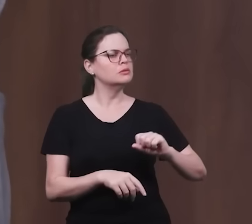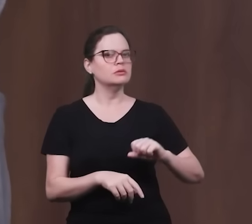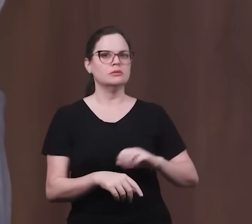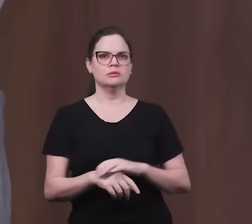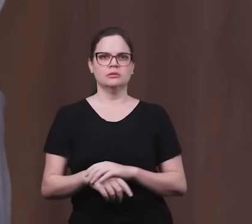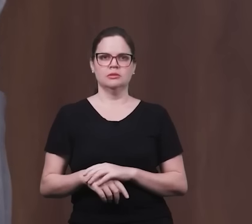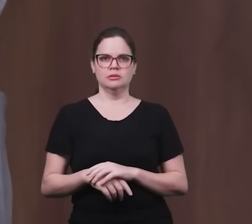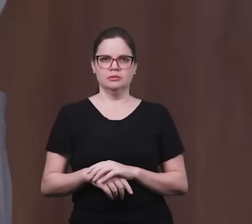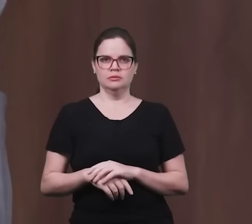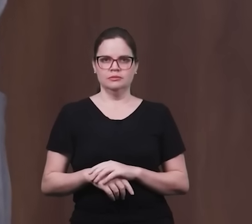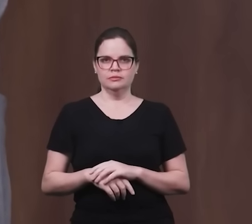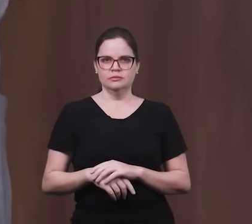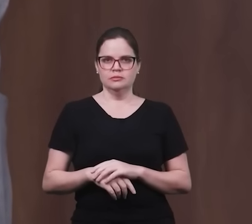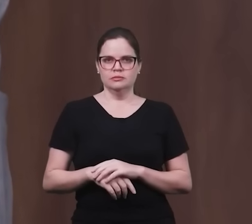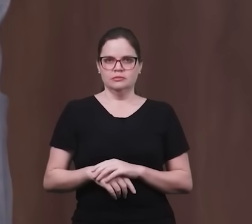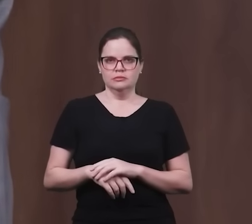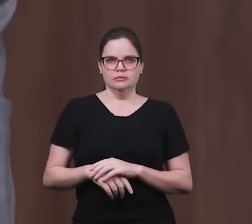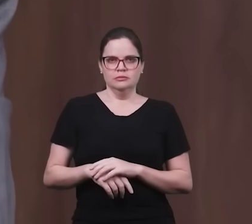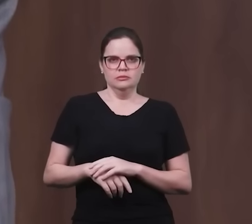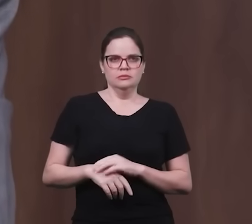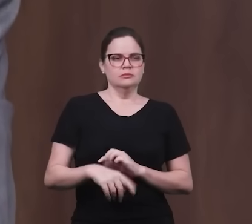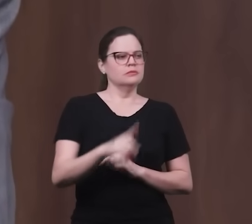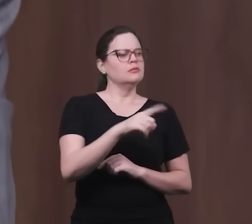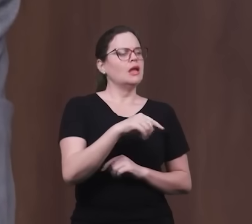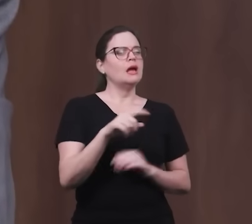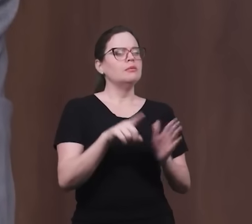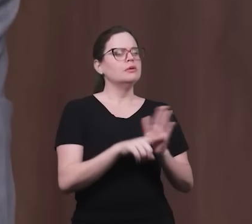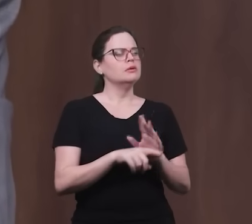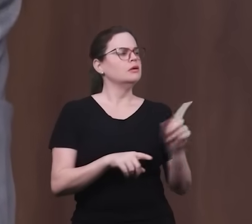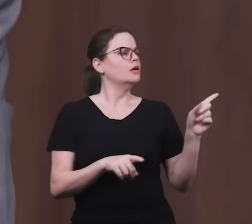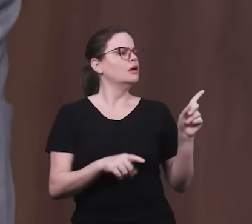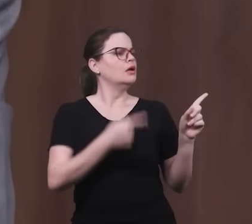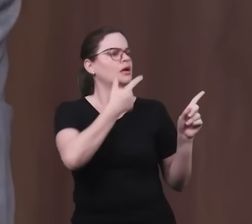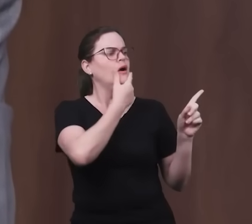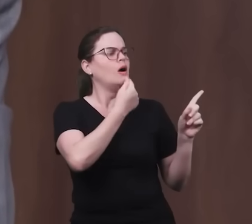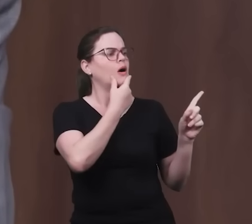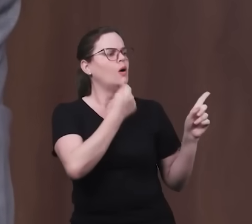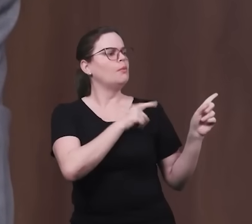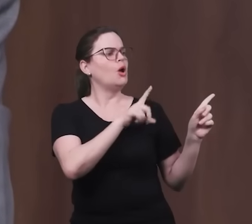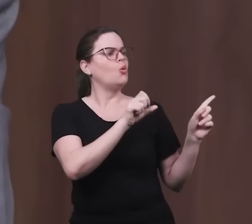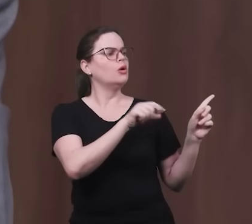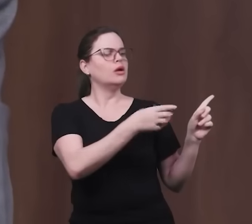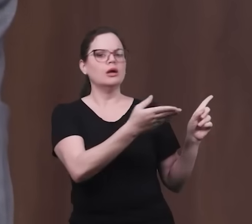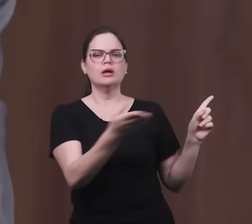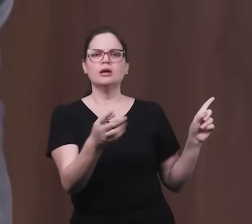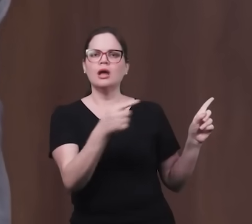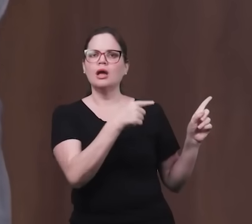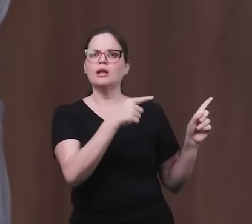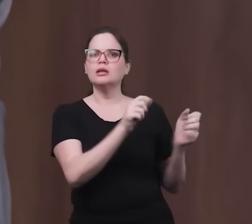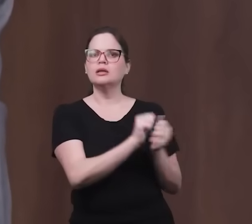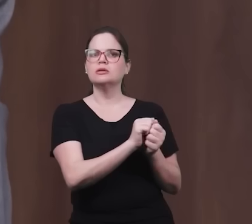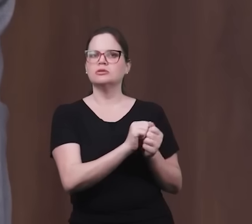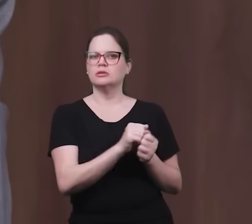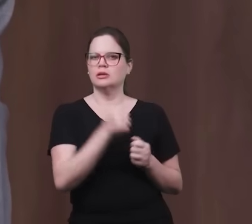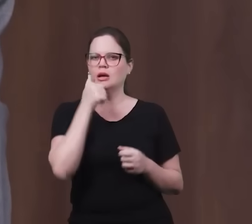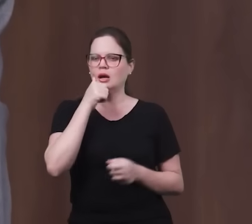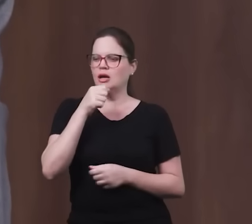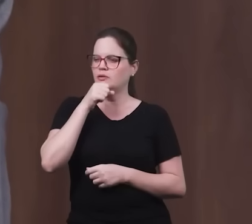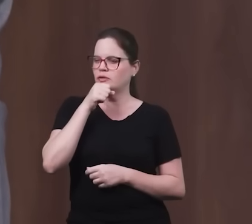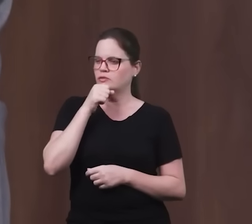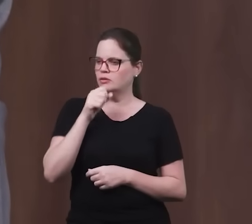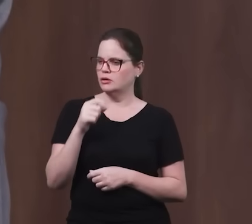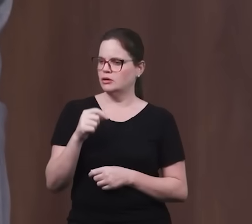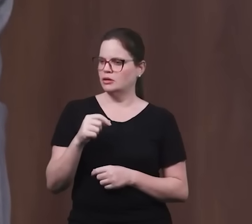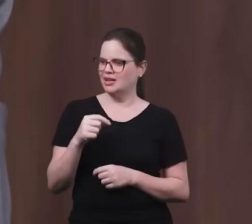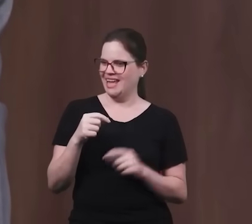aí das irmãs assim, você, e ele, o que ele é delas? Aí a avó falou assim,